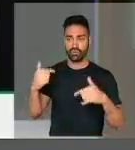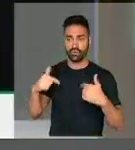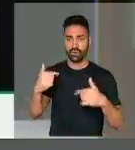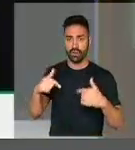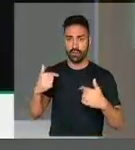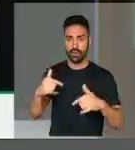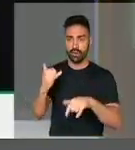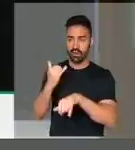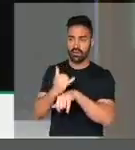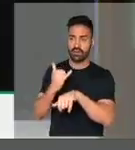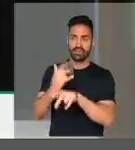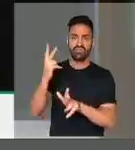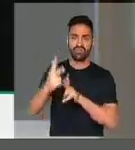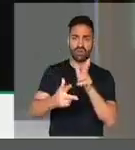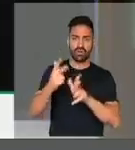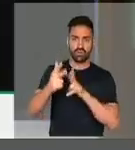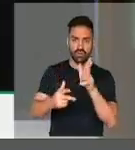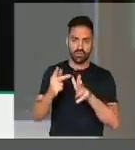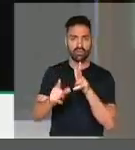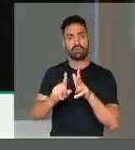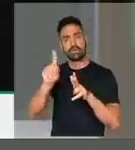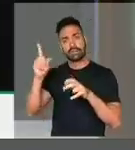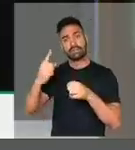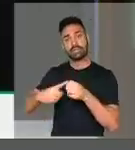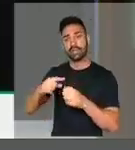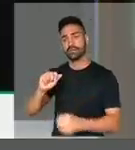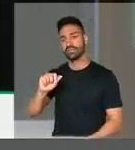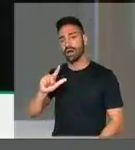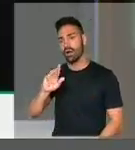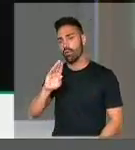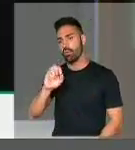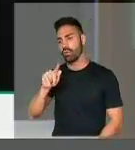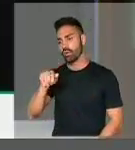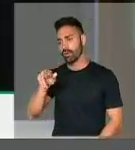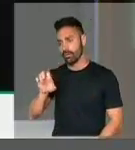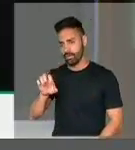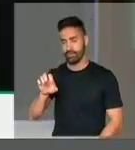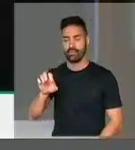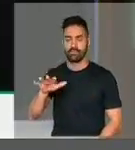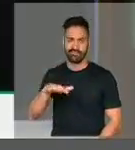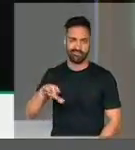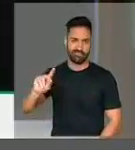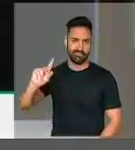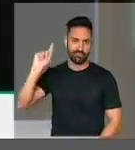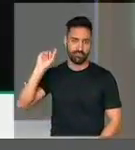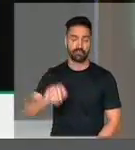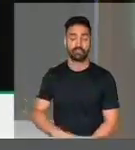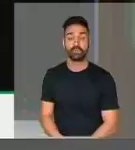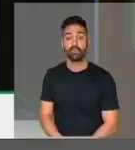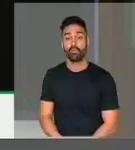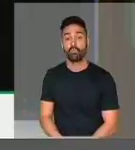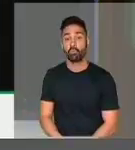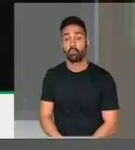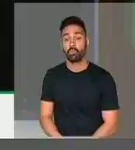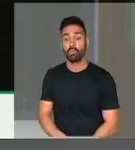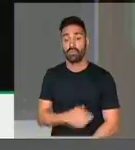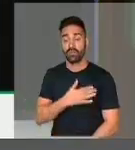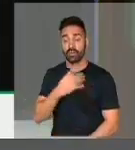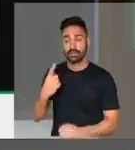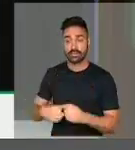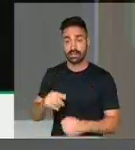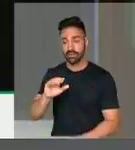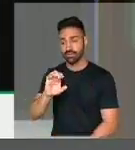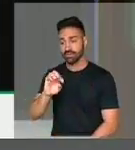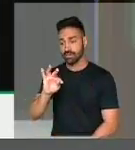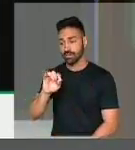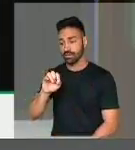Rede Ferroviária Federal, em Albuquerque, Né, município de Sertânia, minha cidade querida,